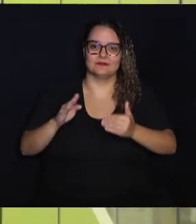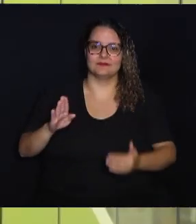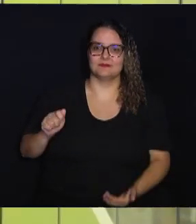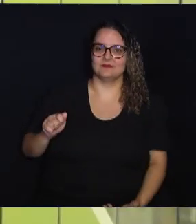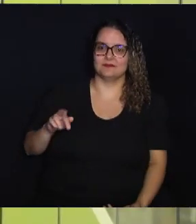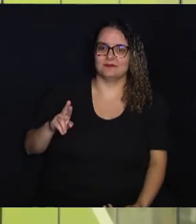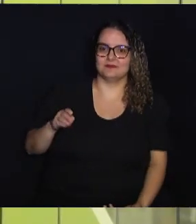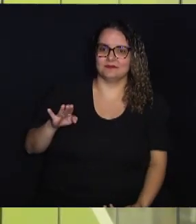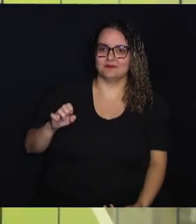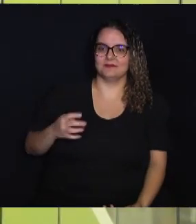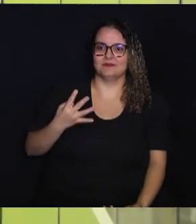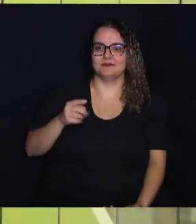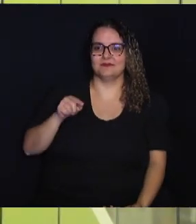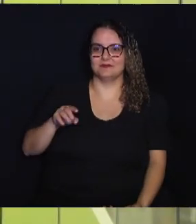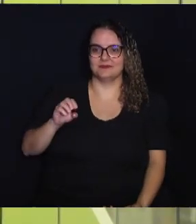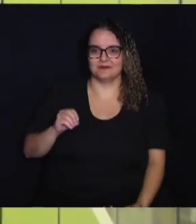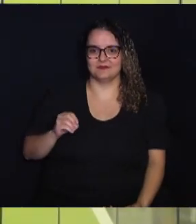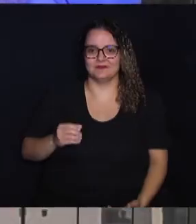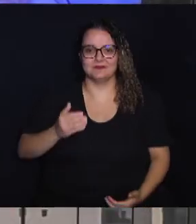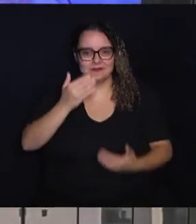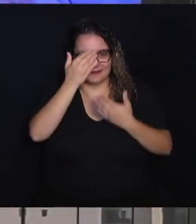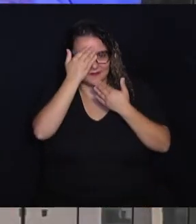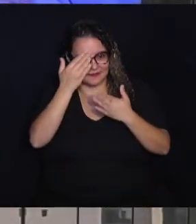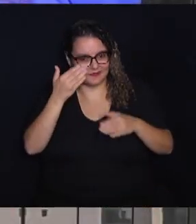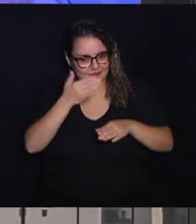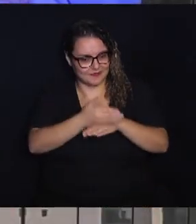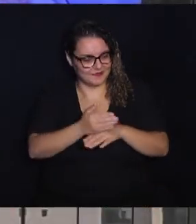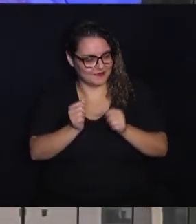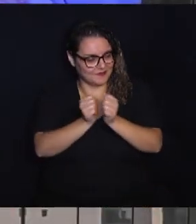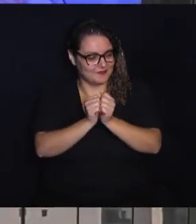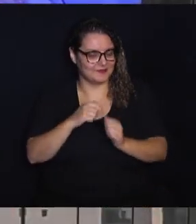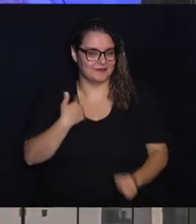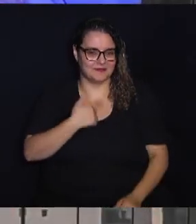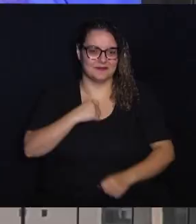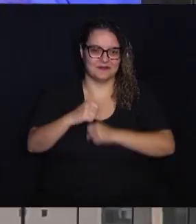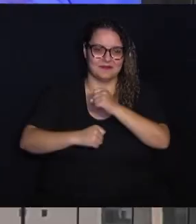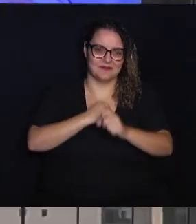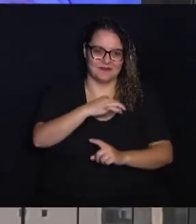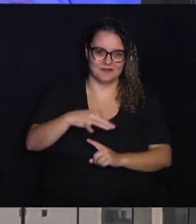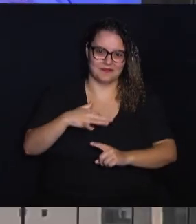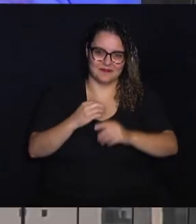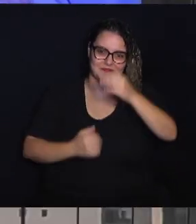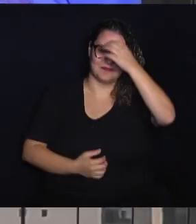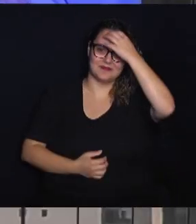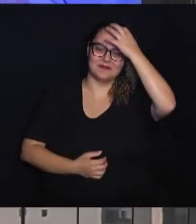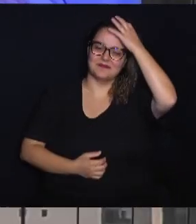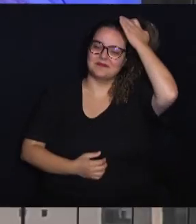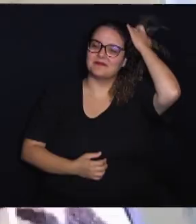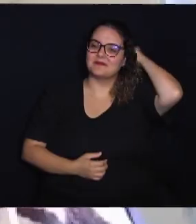o Barbie 4.0. Muito obrigada pela sua participação aqui com a gente no Giro Ambiental.